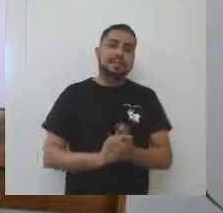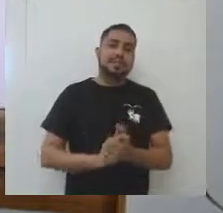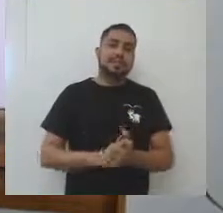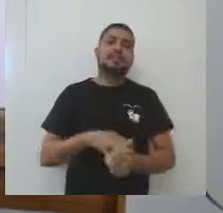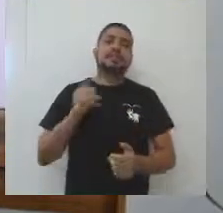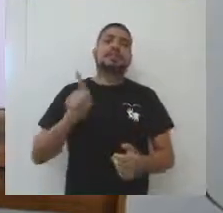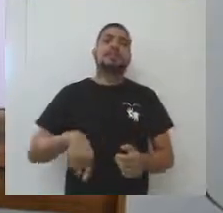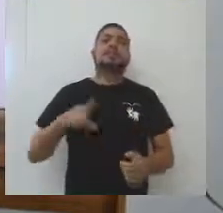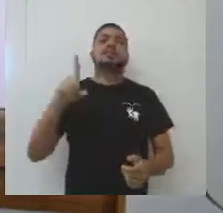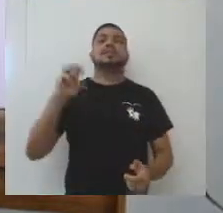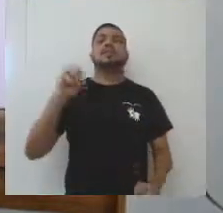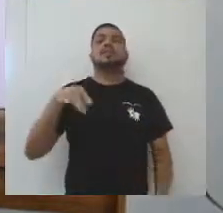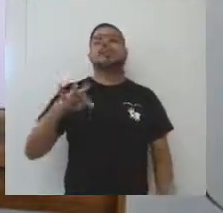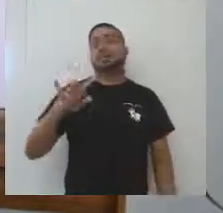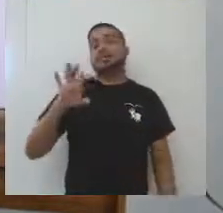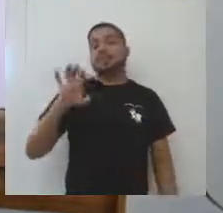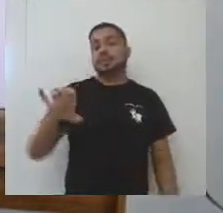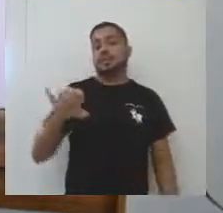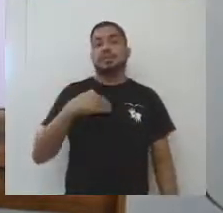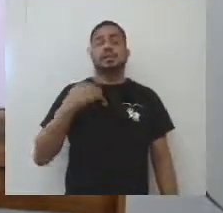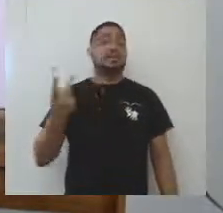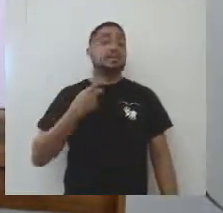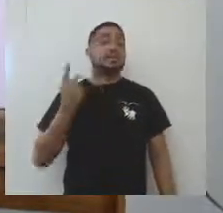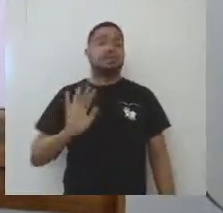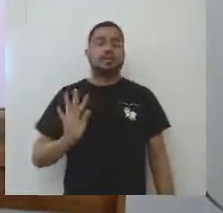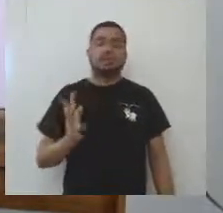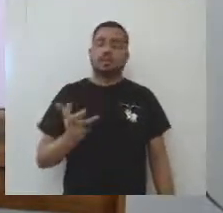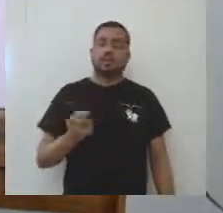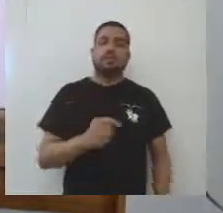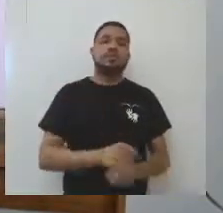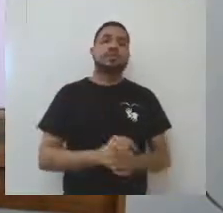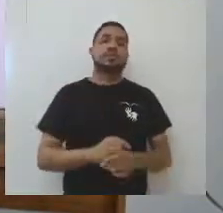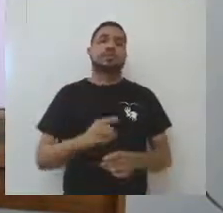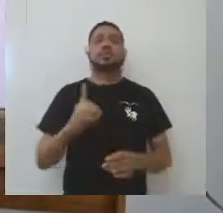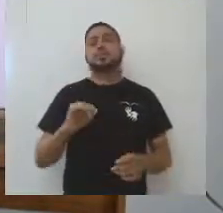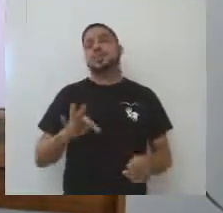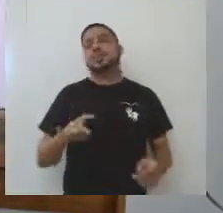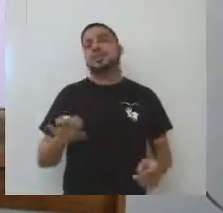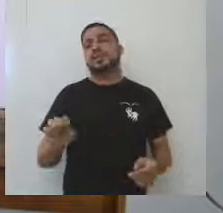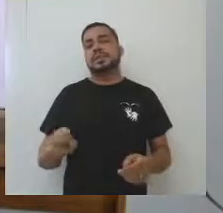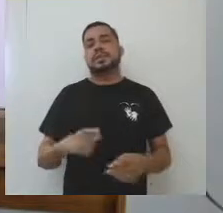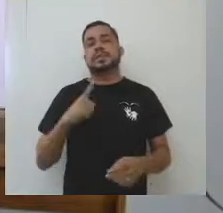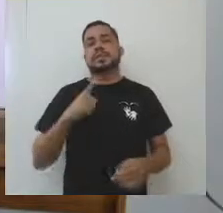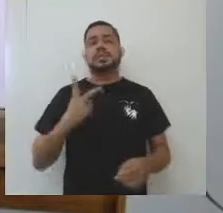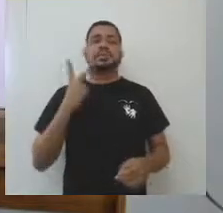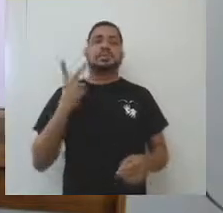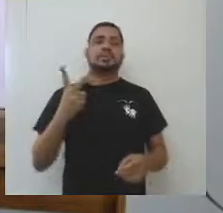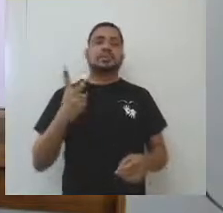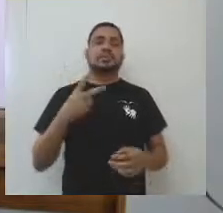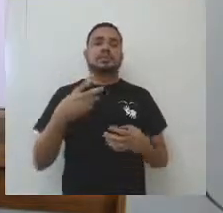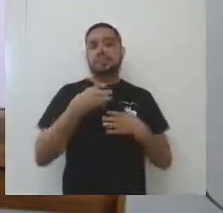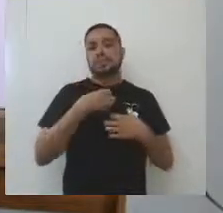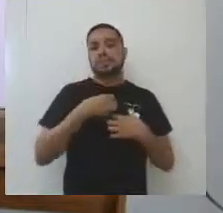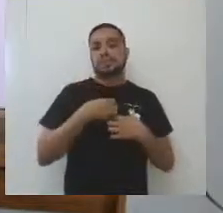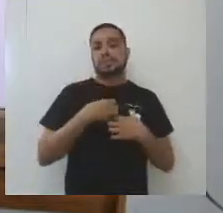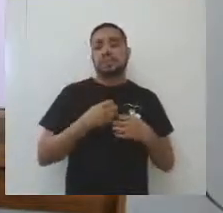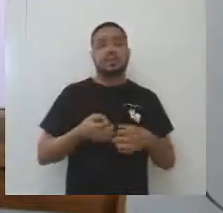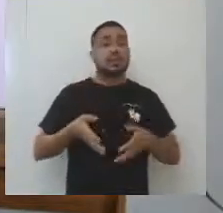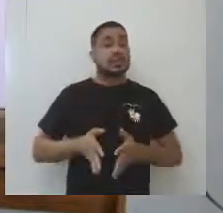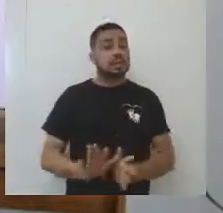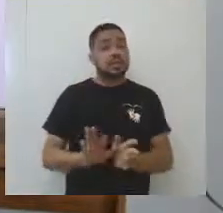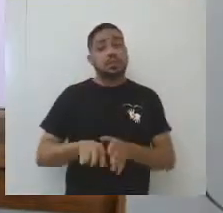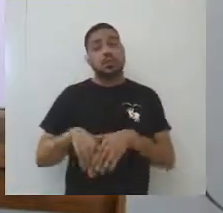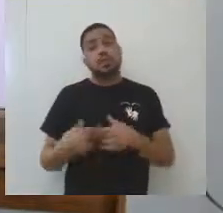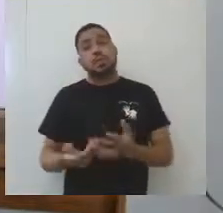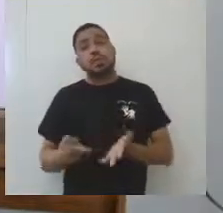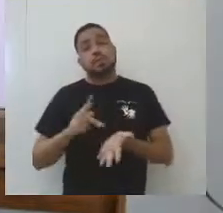é dominante. E eu te disse que toda variedade dominante tem 2 possibilidades genéticas de nascer. Ou vai